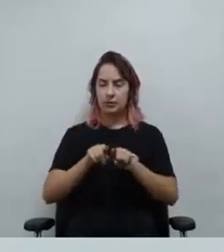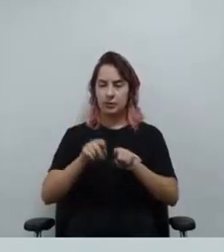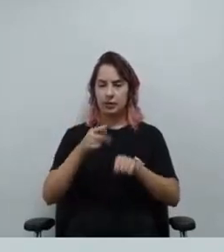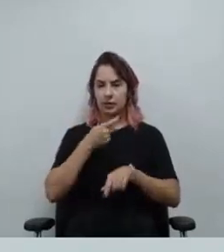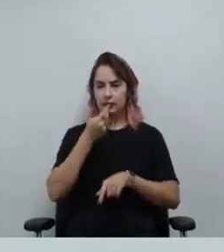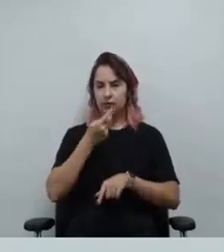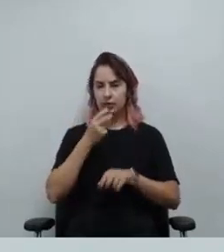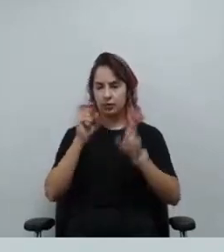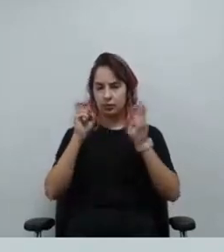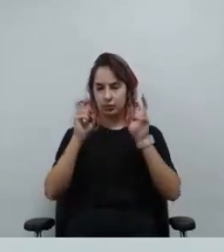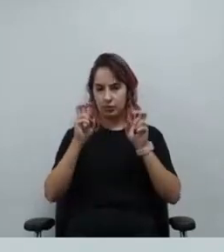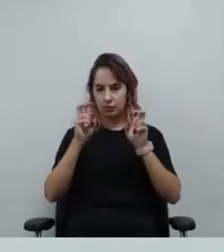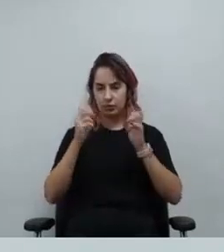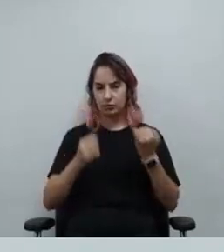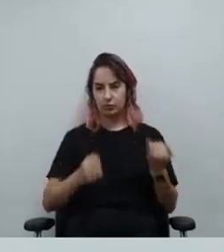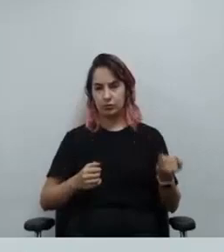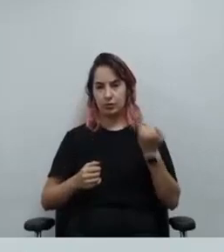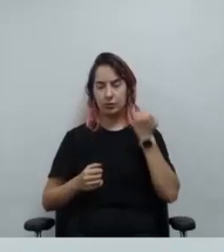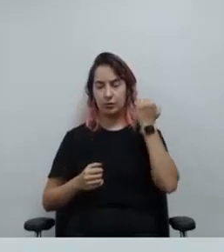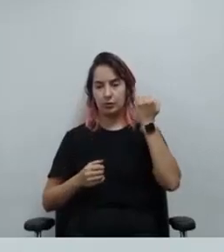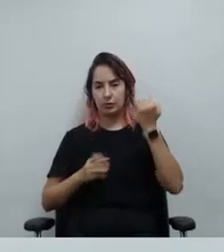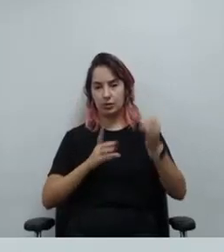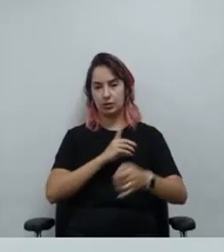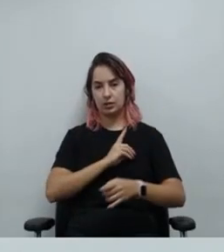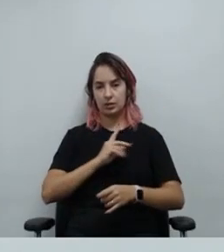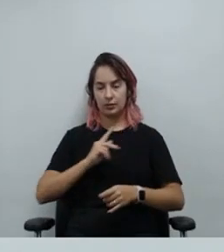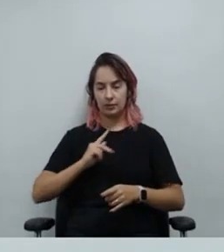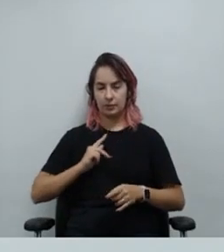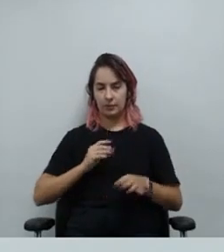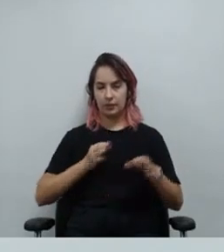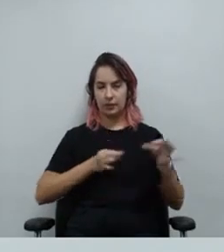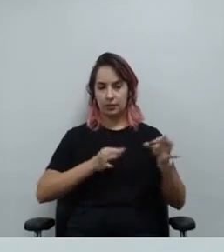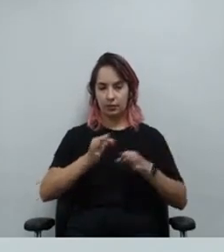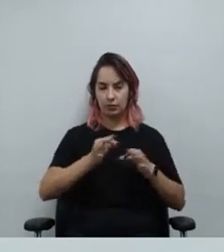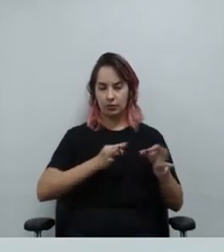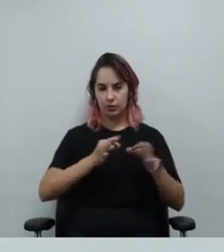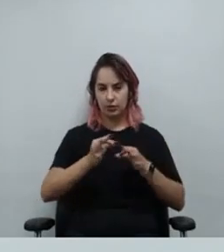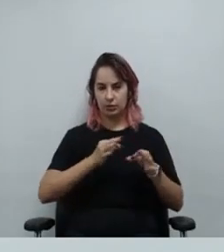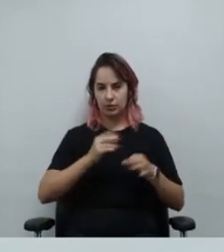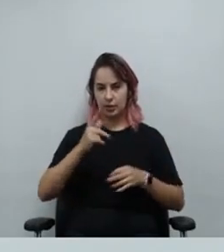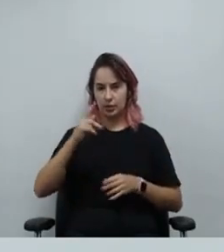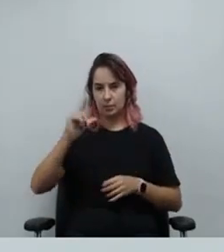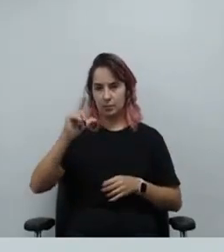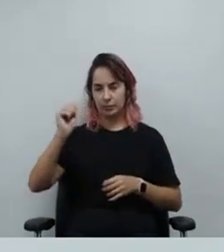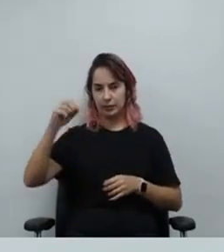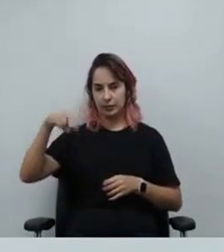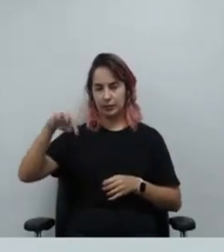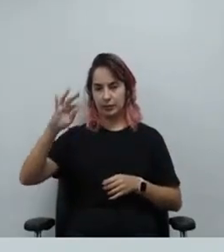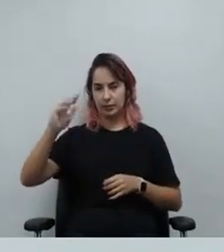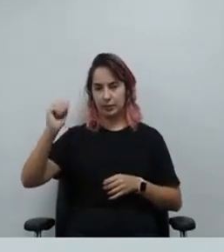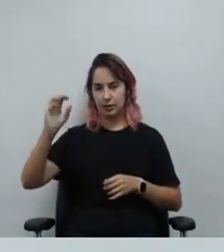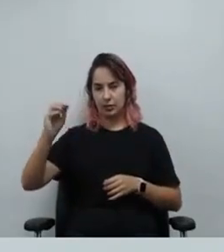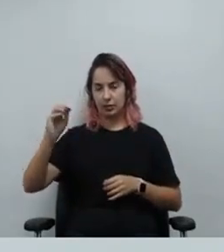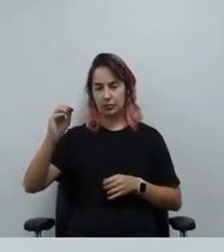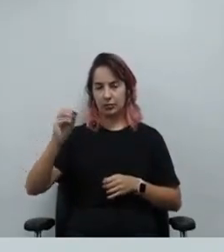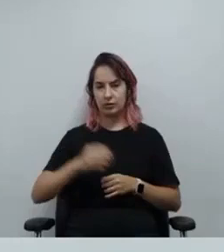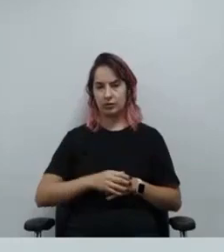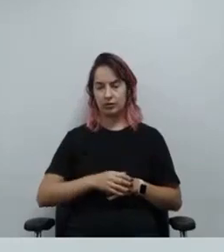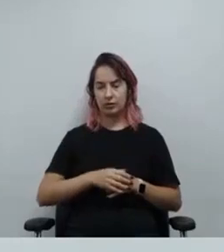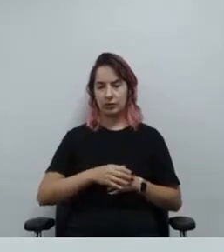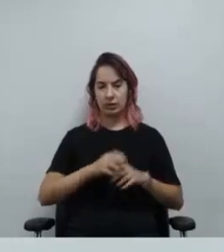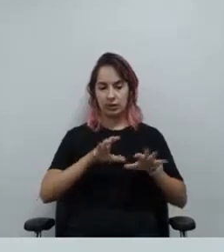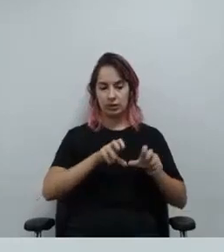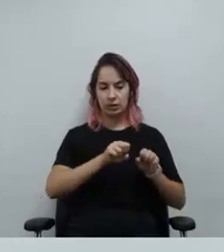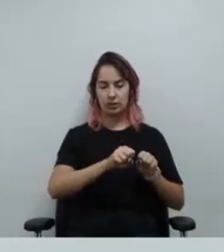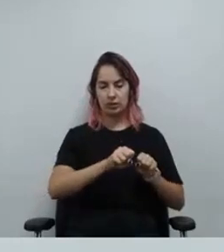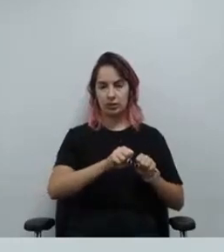assunto que não é novo, a importância da Defensoria Pública organizar um plantão mínimo de atuação em reintegração, né, em situações de reintegração de posse,